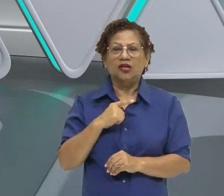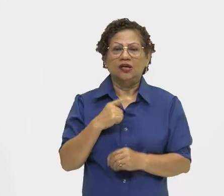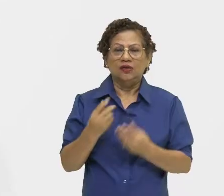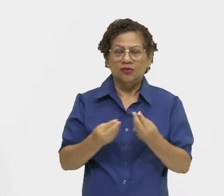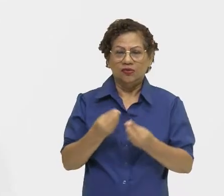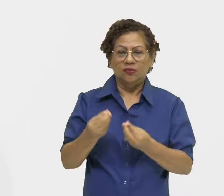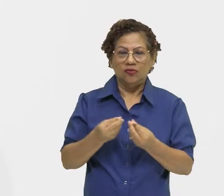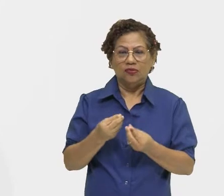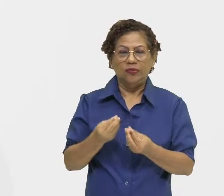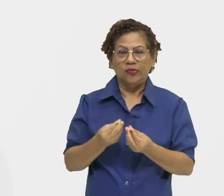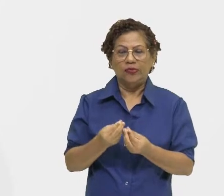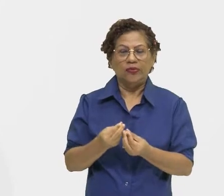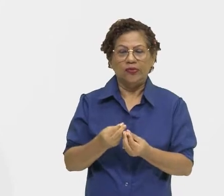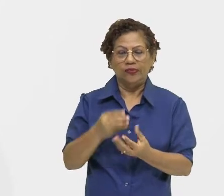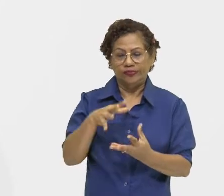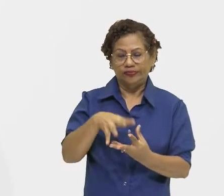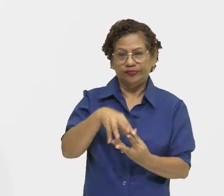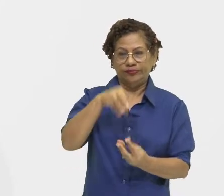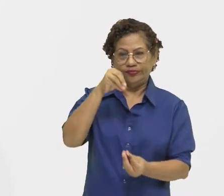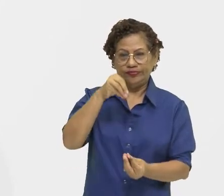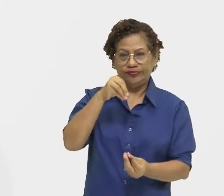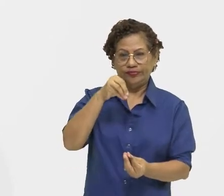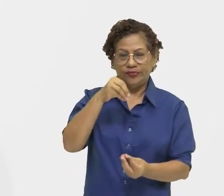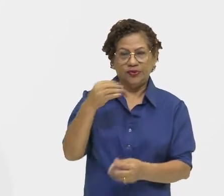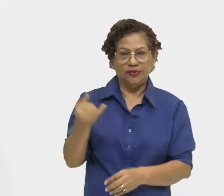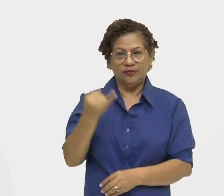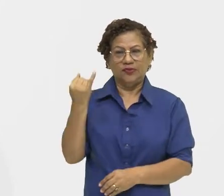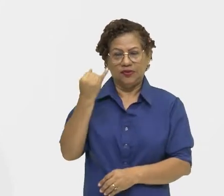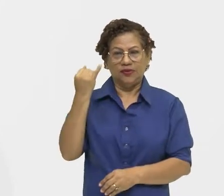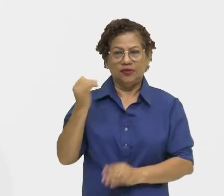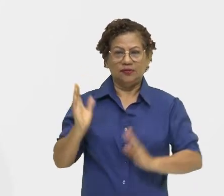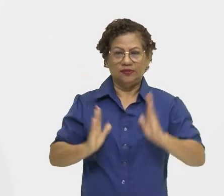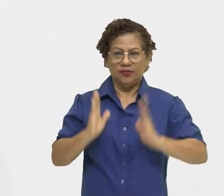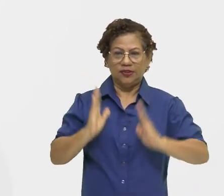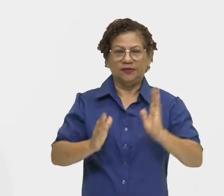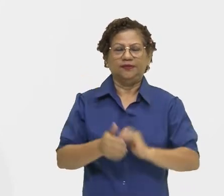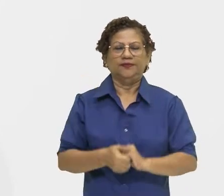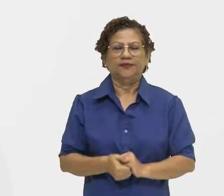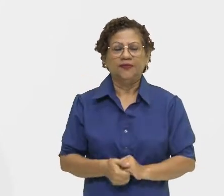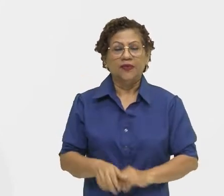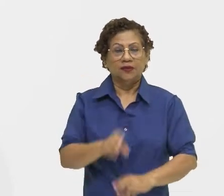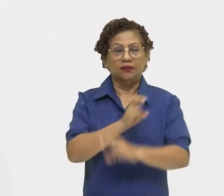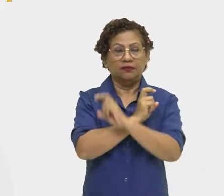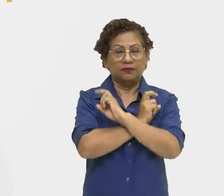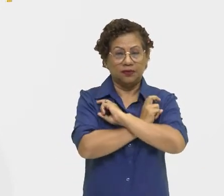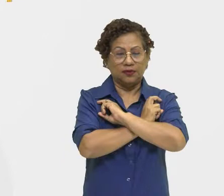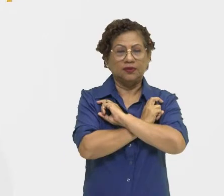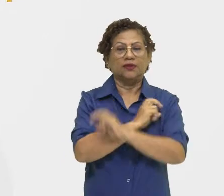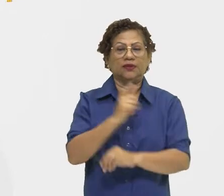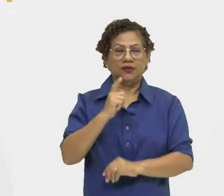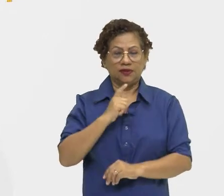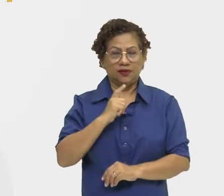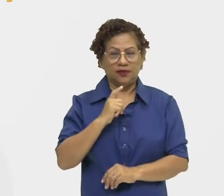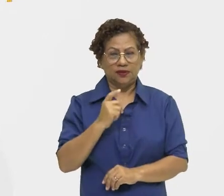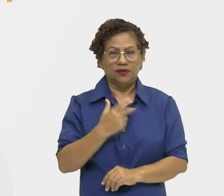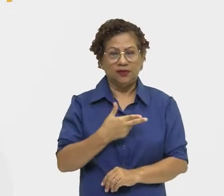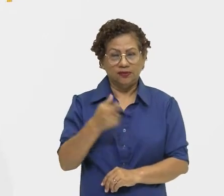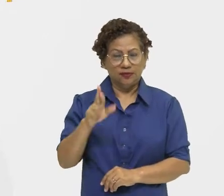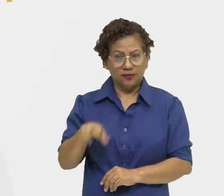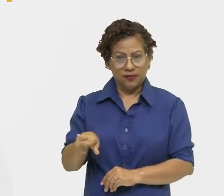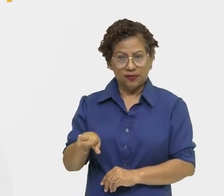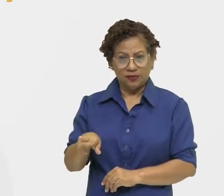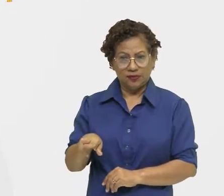gente tem a representação do faraó, certo? Além de seu caráter religioso e